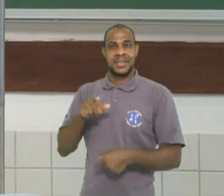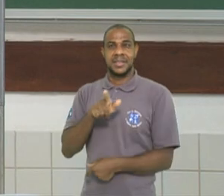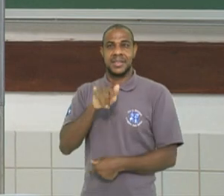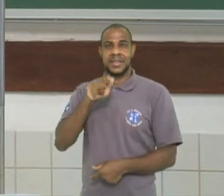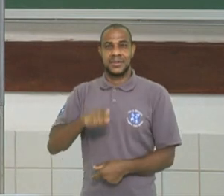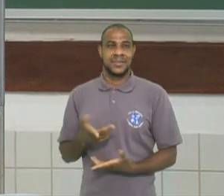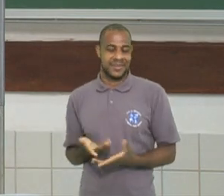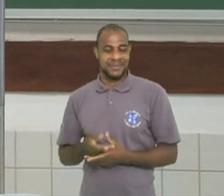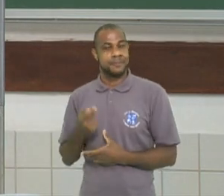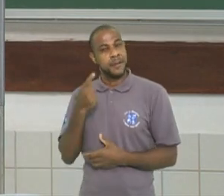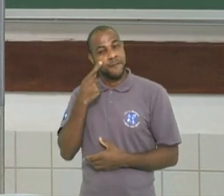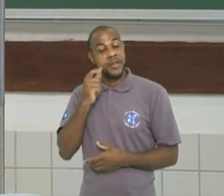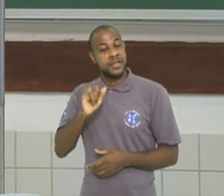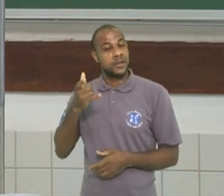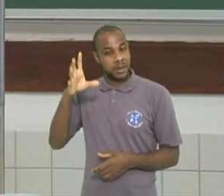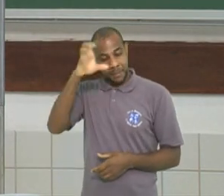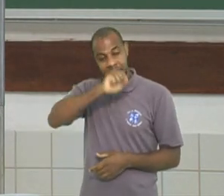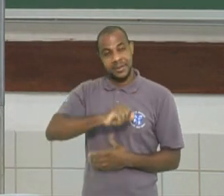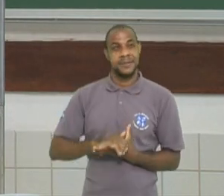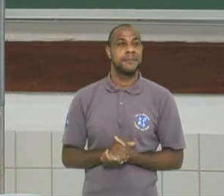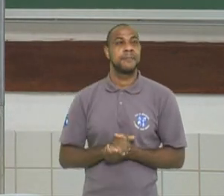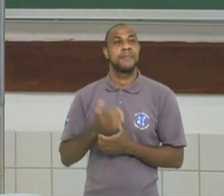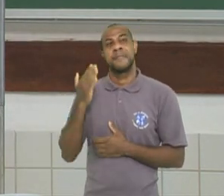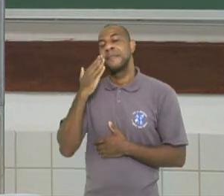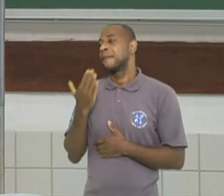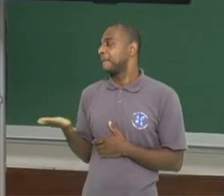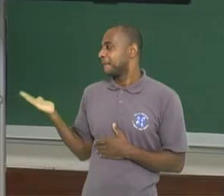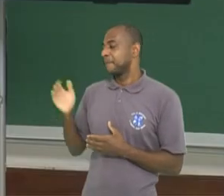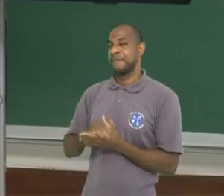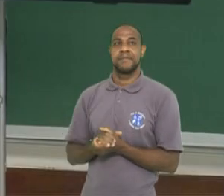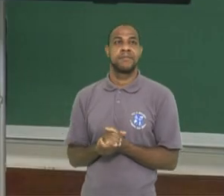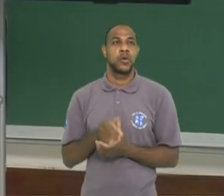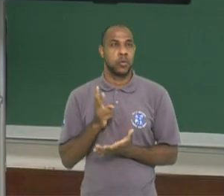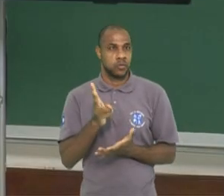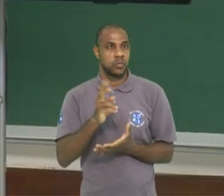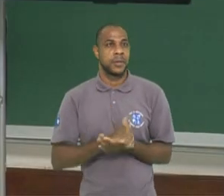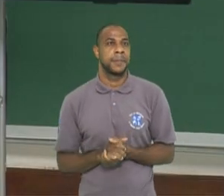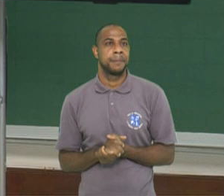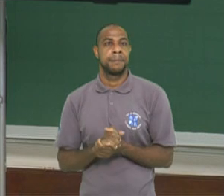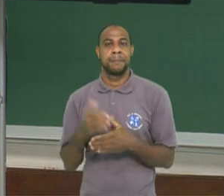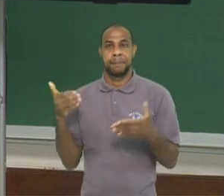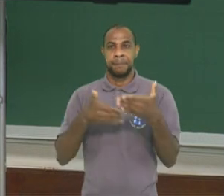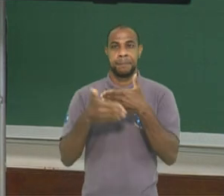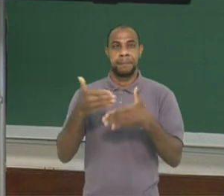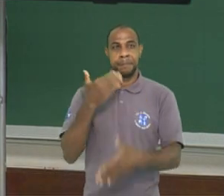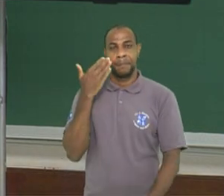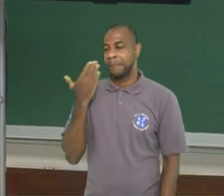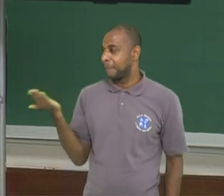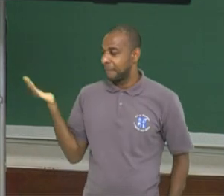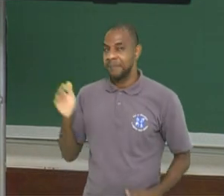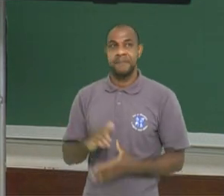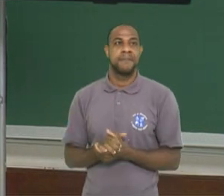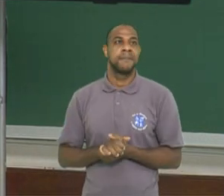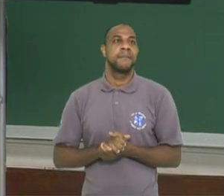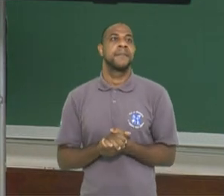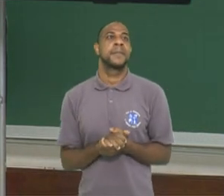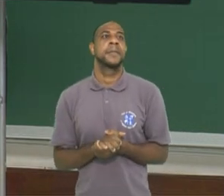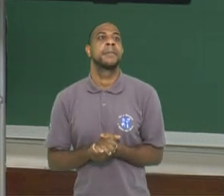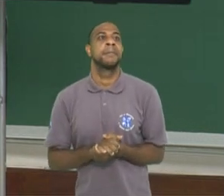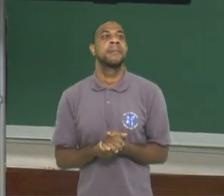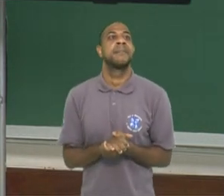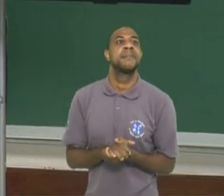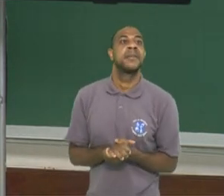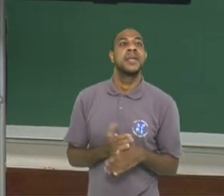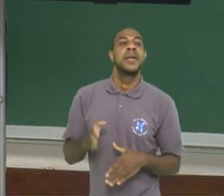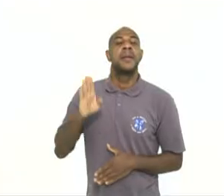conseguiu aprender ele um pouquinho na aula né então vamos lá vamos ver vamos continuar nossas slides gente a gente tem mais um vídeo para mim